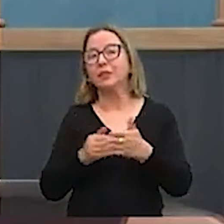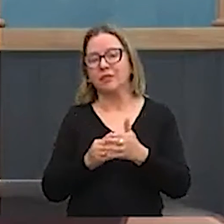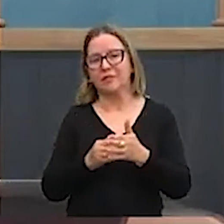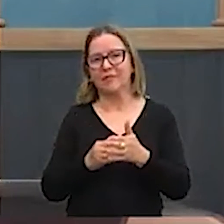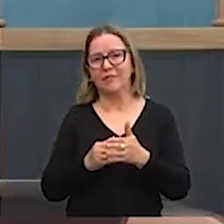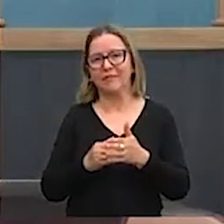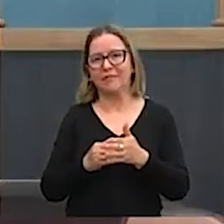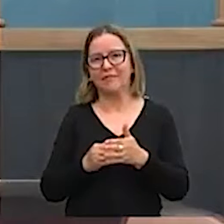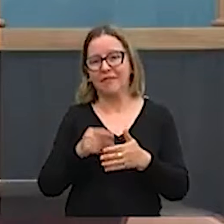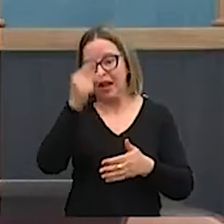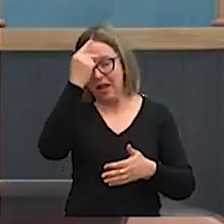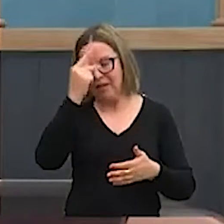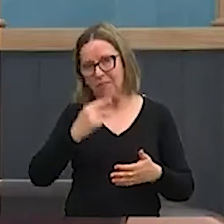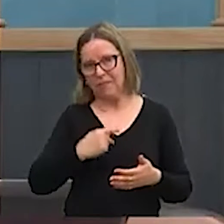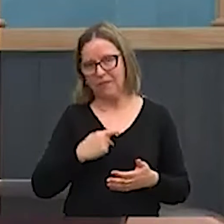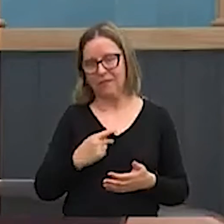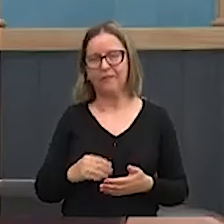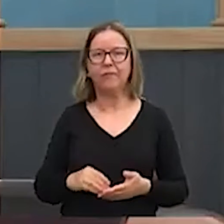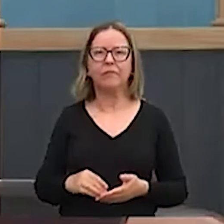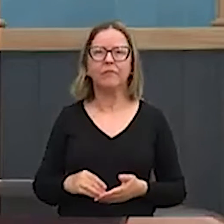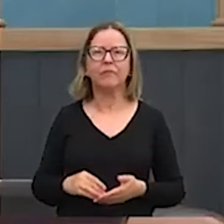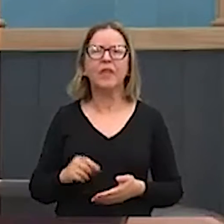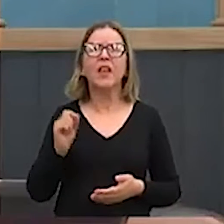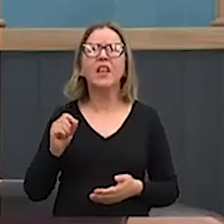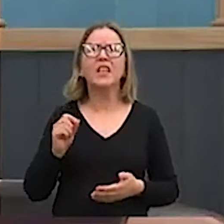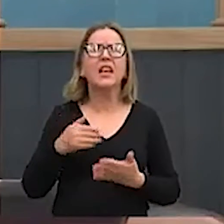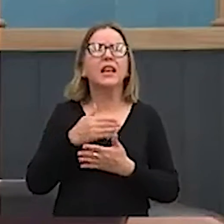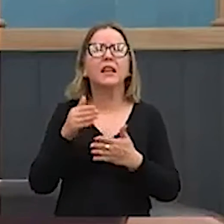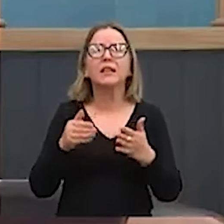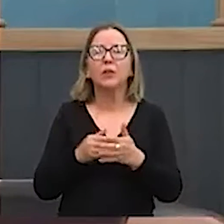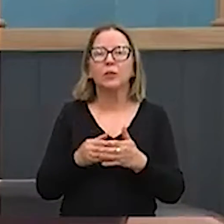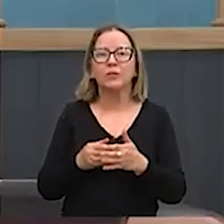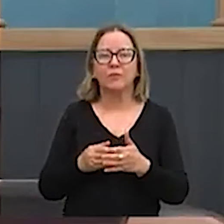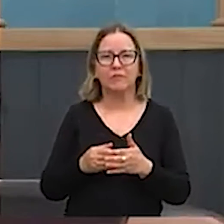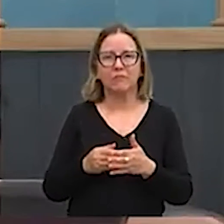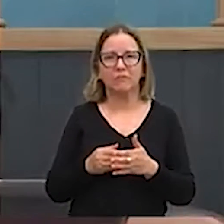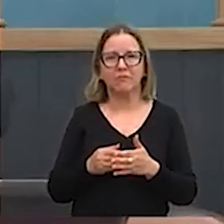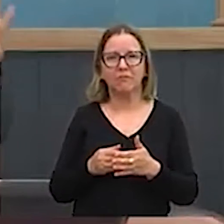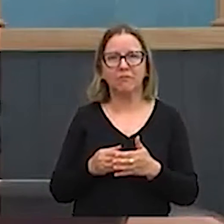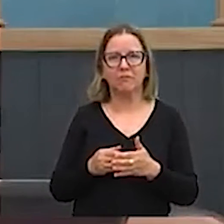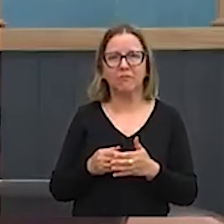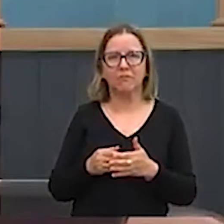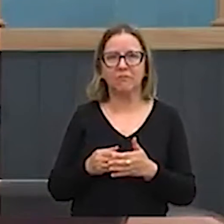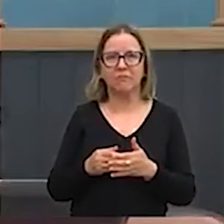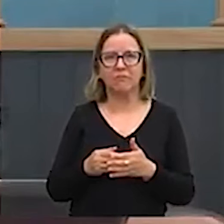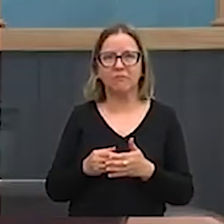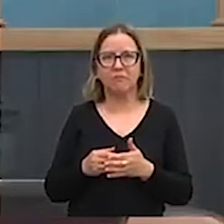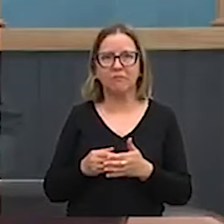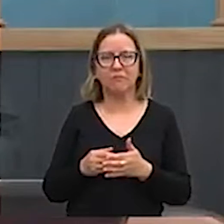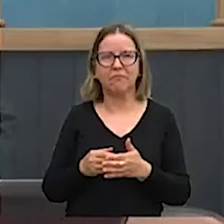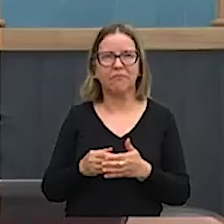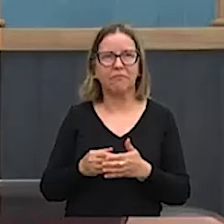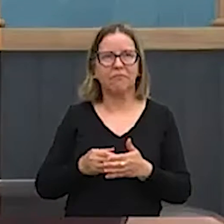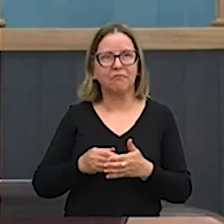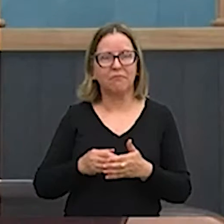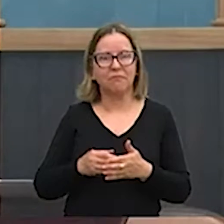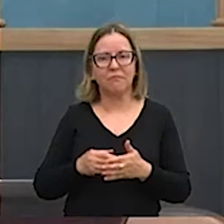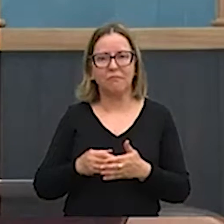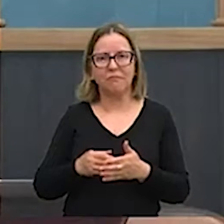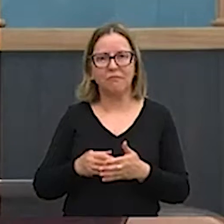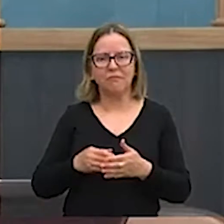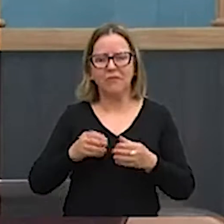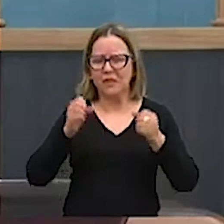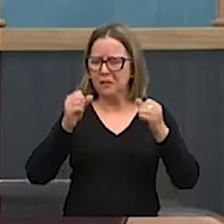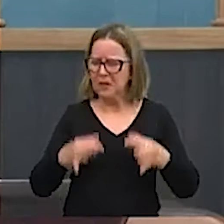mesmo. Agora, quem são esses todos? Tem várias explicações que são dadas para esta